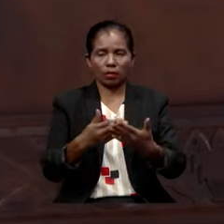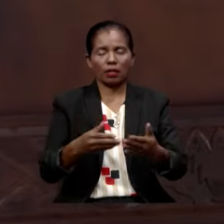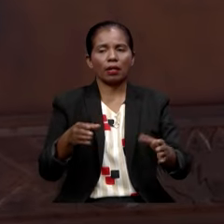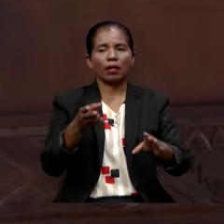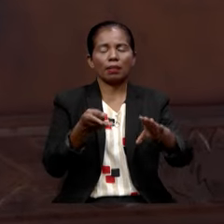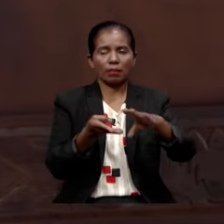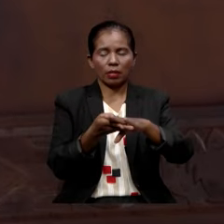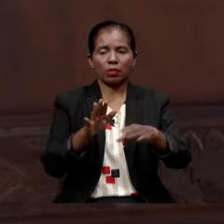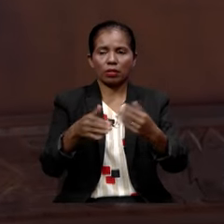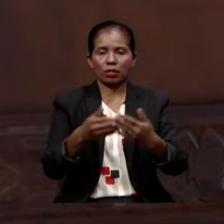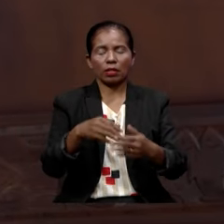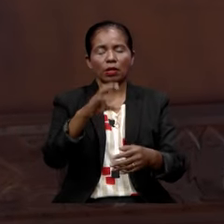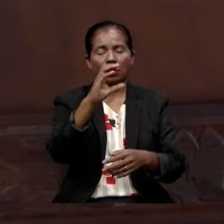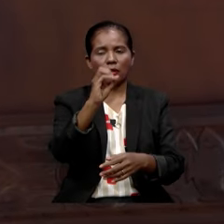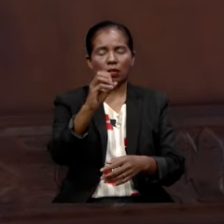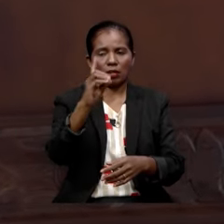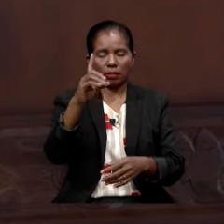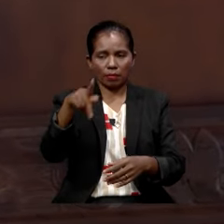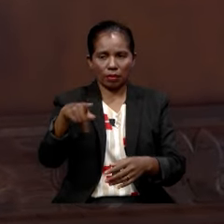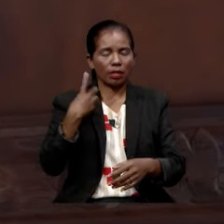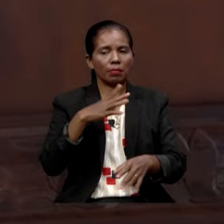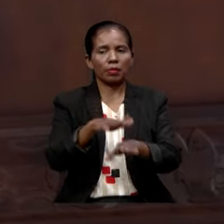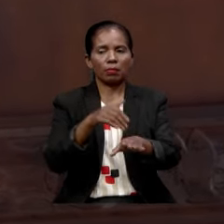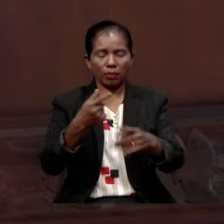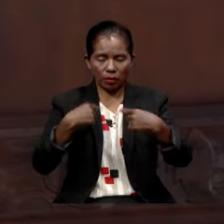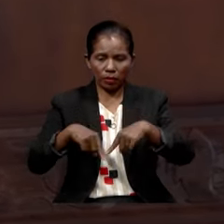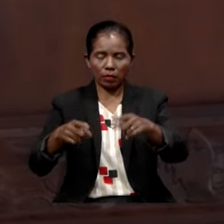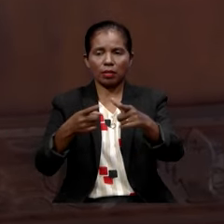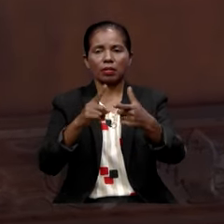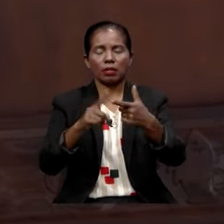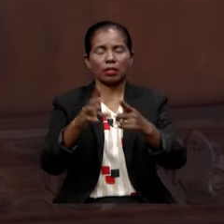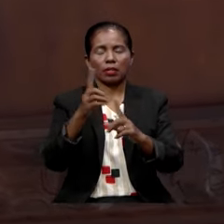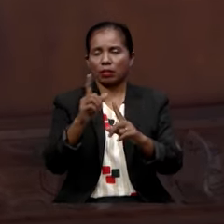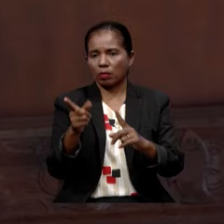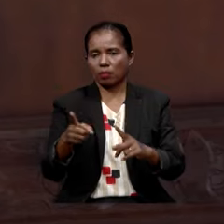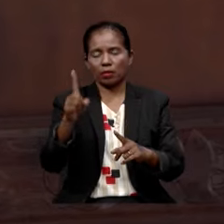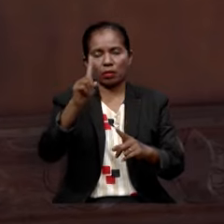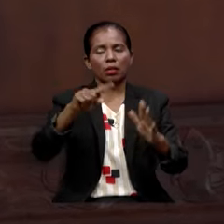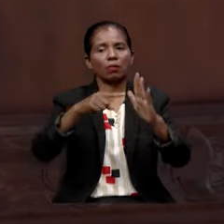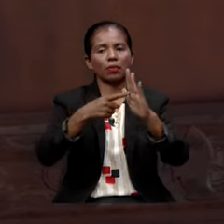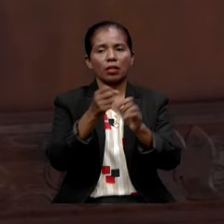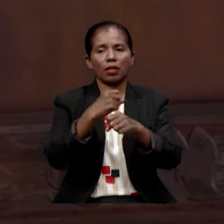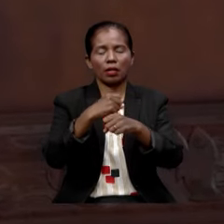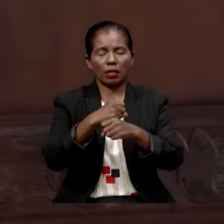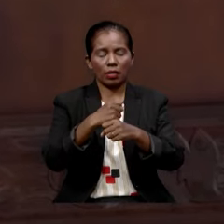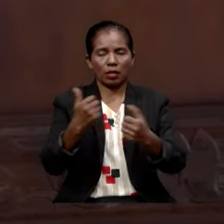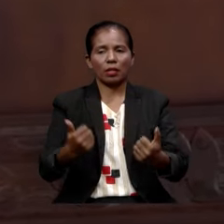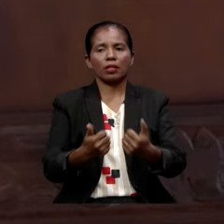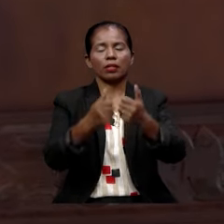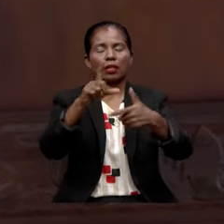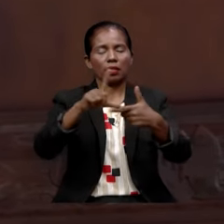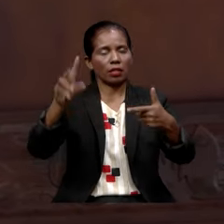Central Cira, o UNDP Cira, né, bem, a missa convida para depois, ia nesse ia dia 21, começa a halo na audiência, ho, a